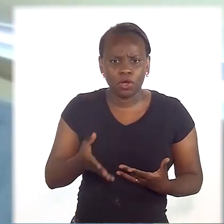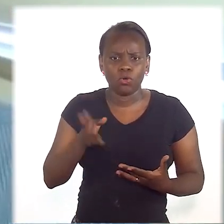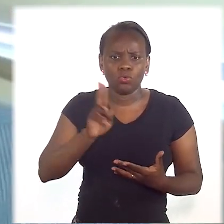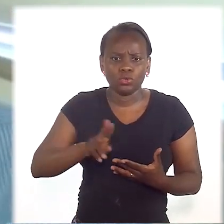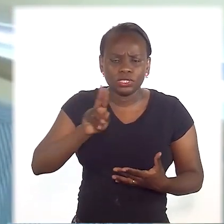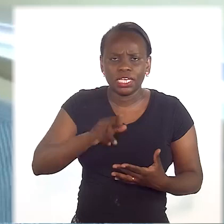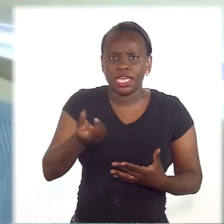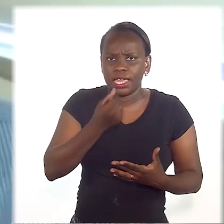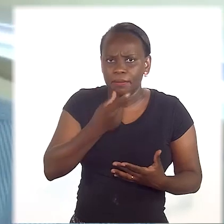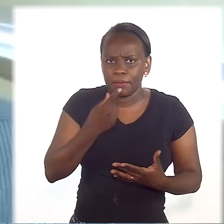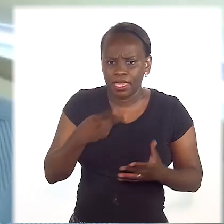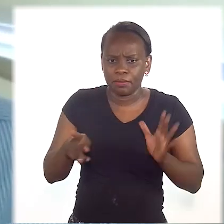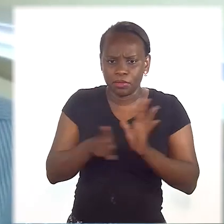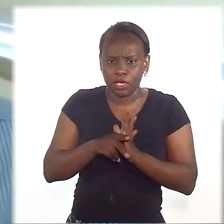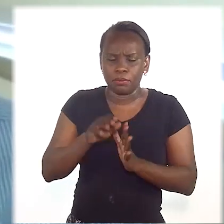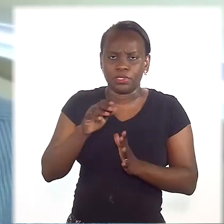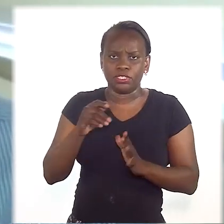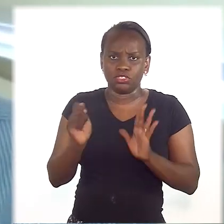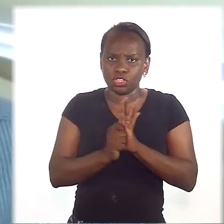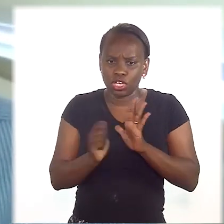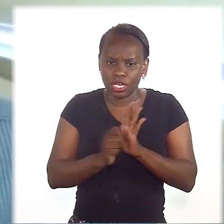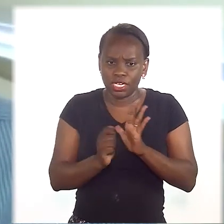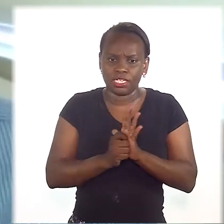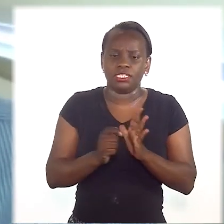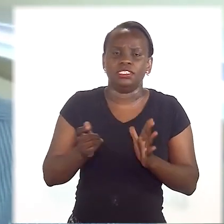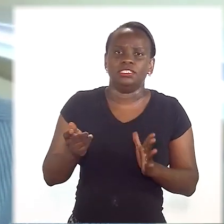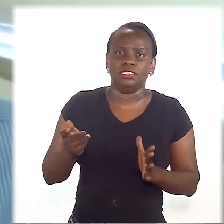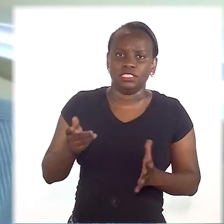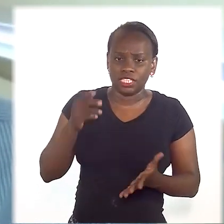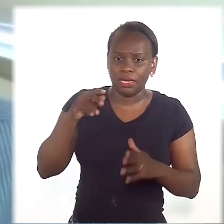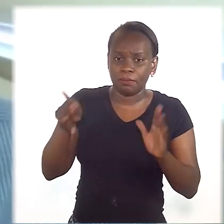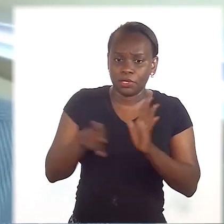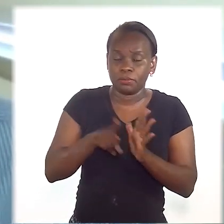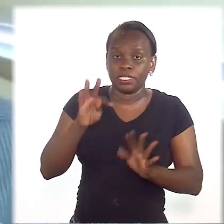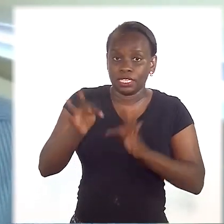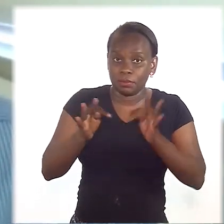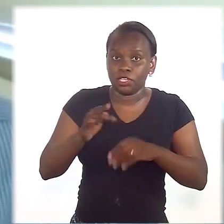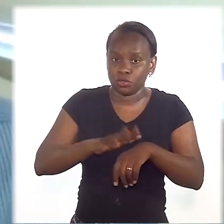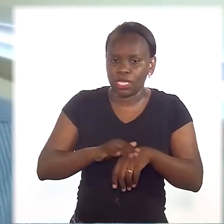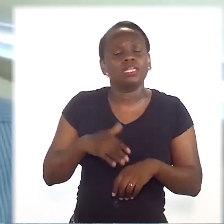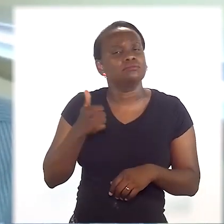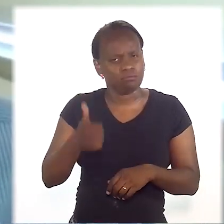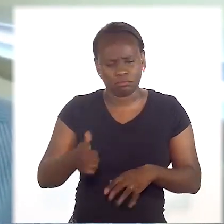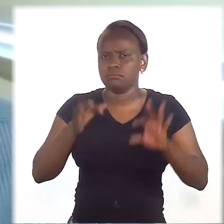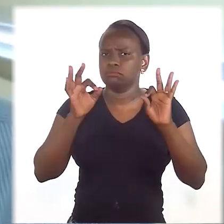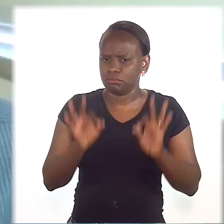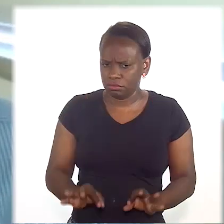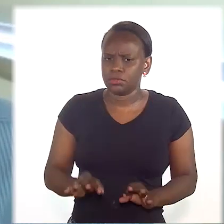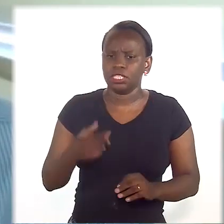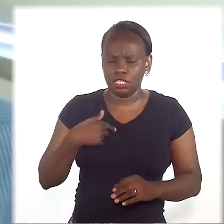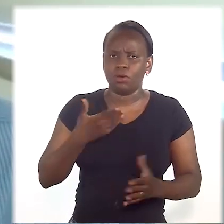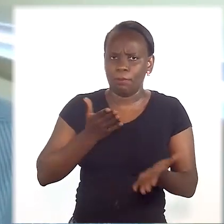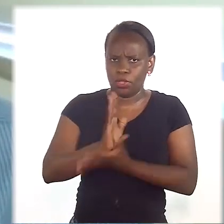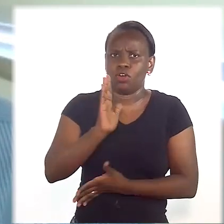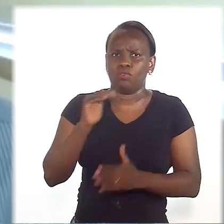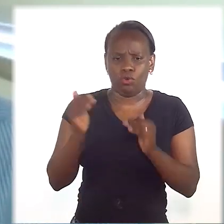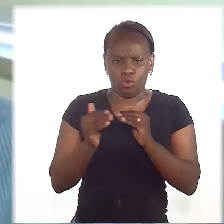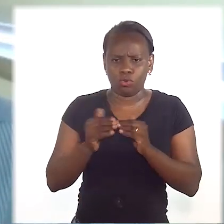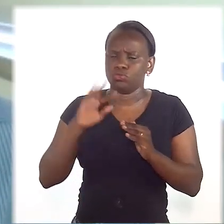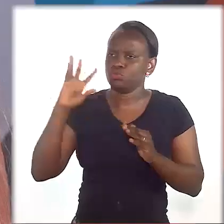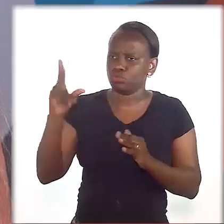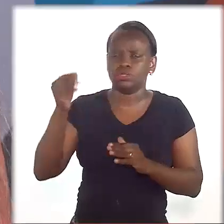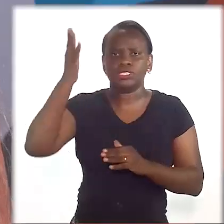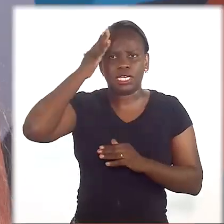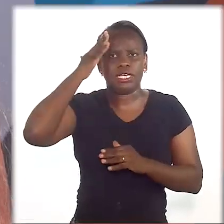lícito utilizar medicações à base de drogas para tratamento de doenças? É lícito, sempre foi lícito, eu aprovo,